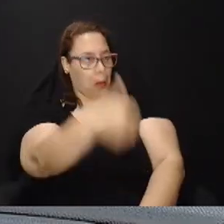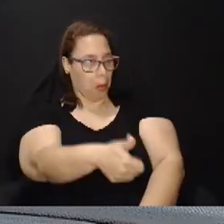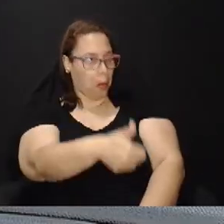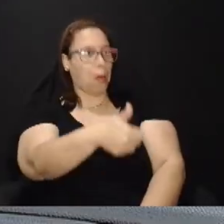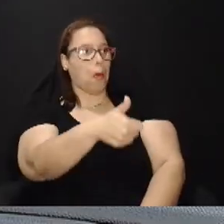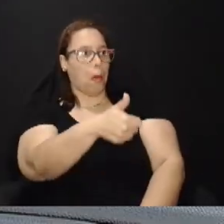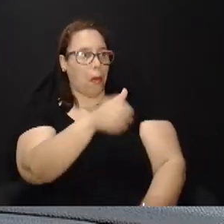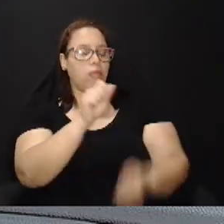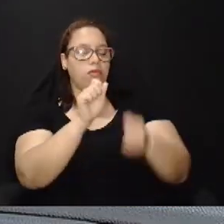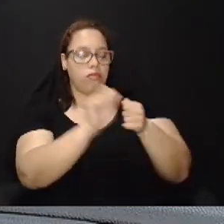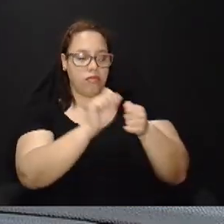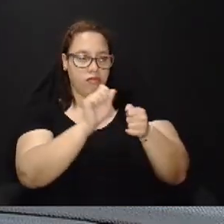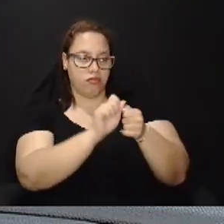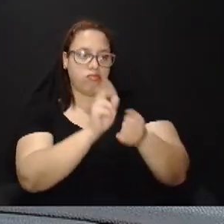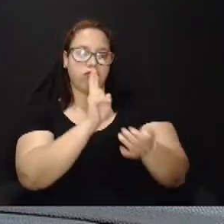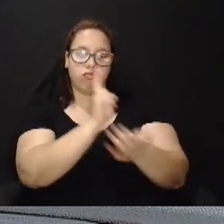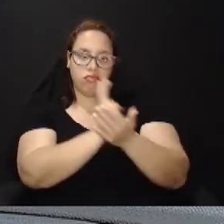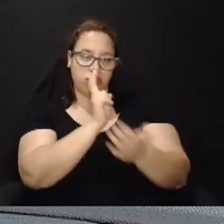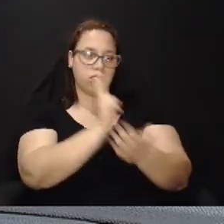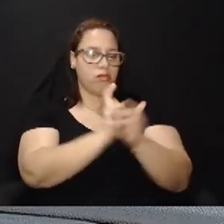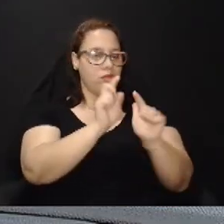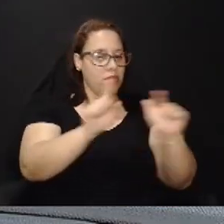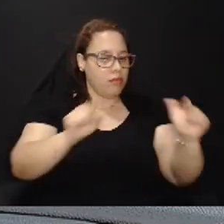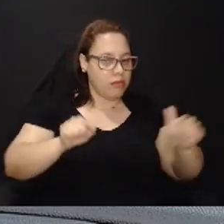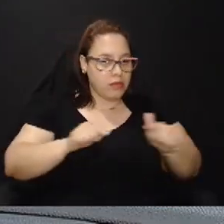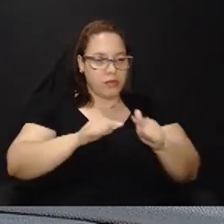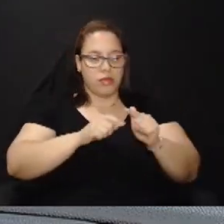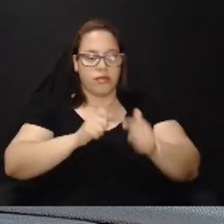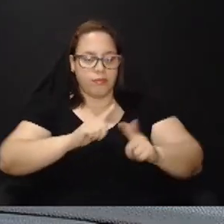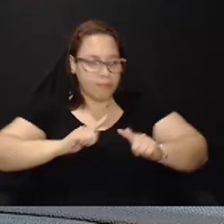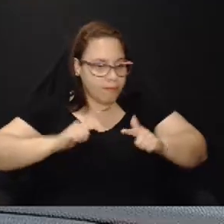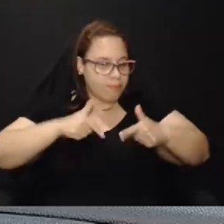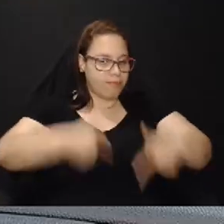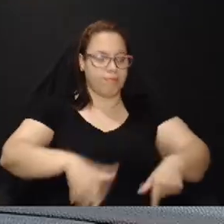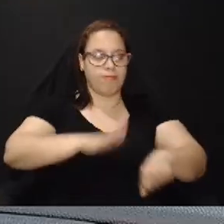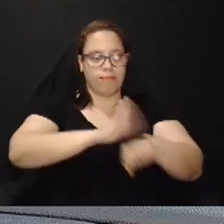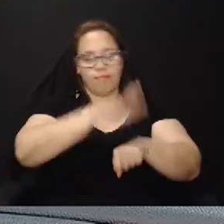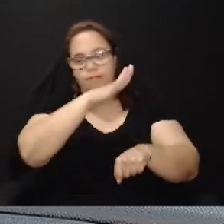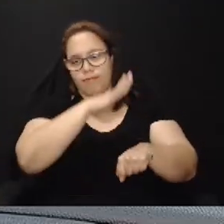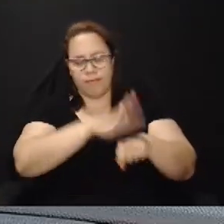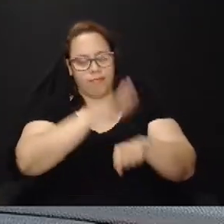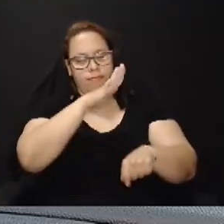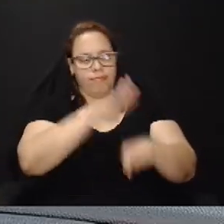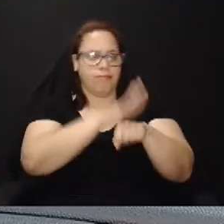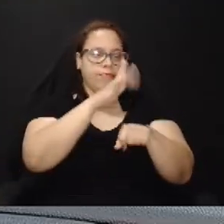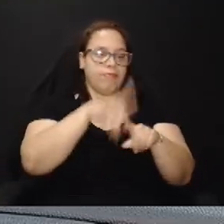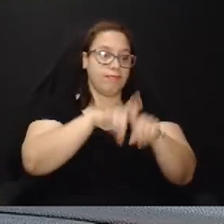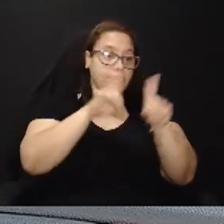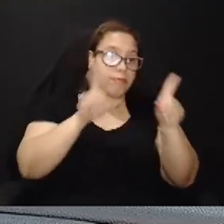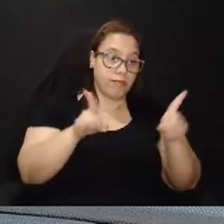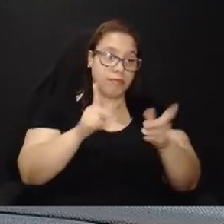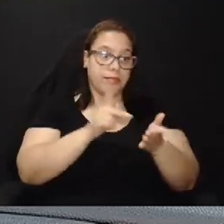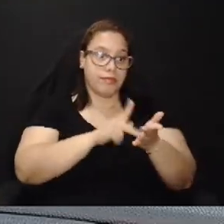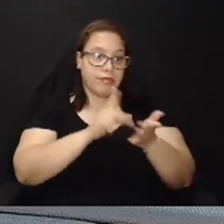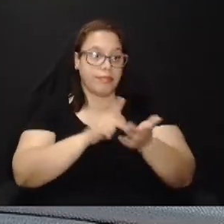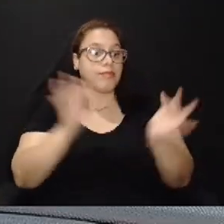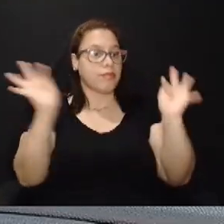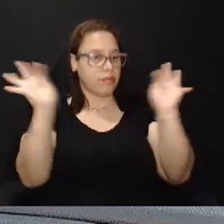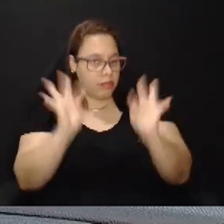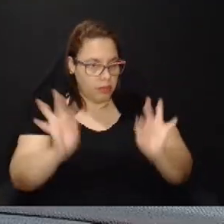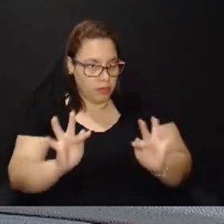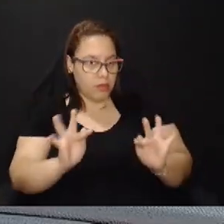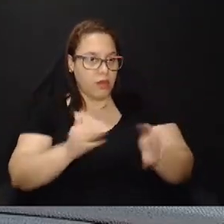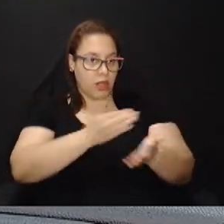que sempre tem espaço e nós vamos sempre estar lutando para fazer cada vez mais, mas realmente estou bastante contente com o meu começo